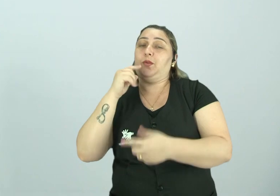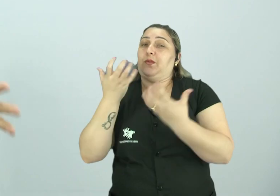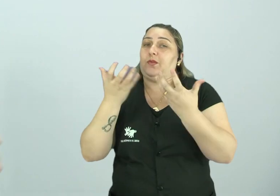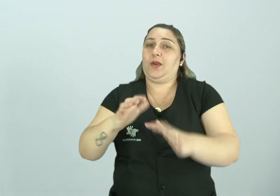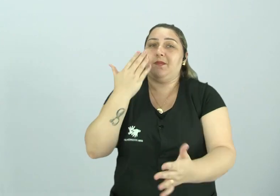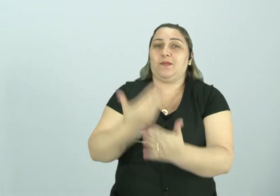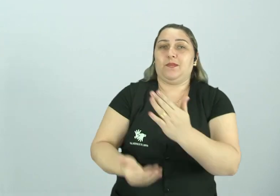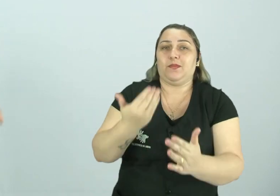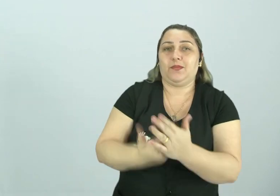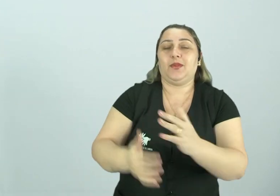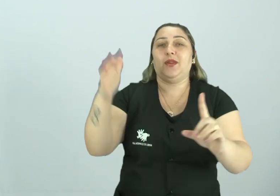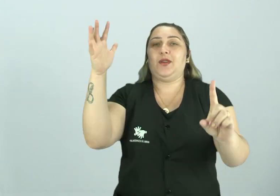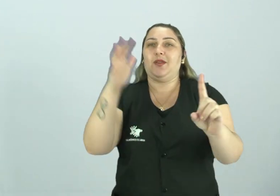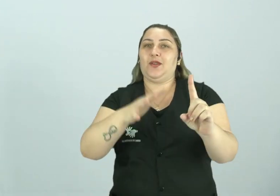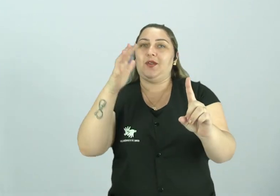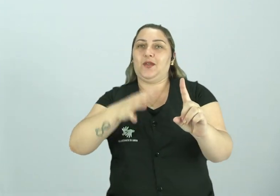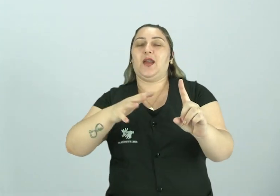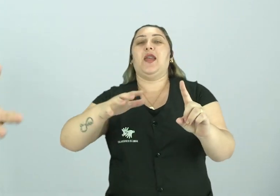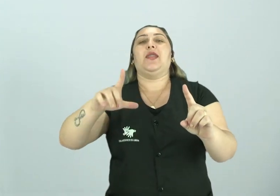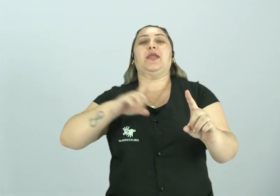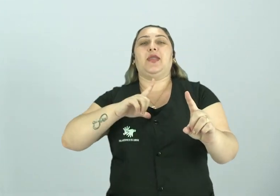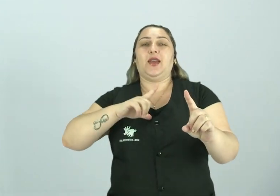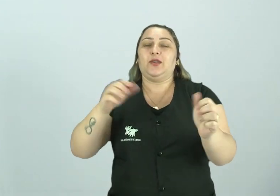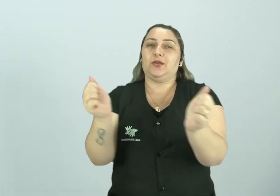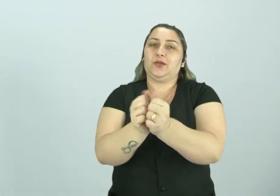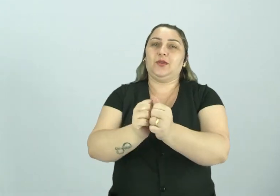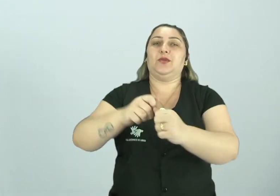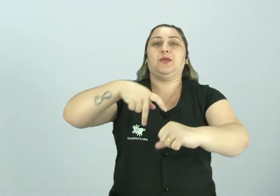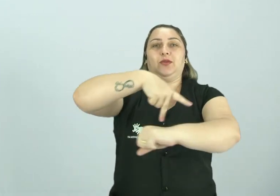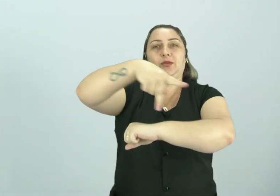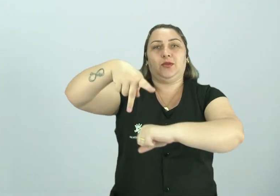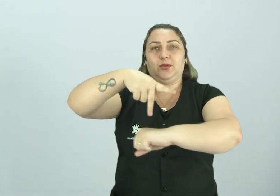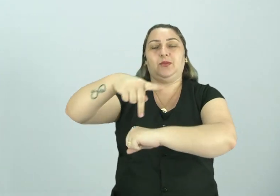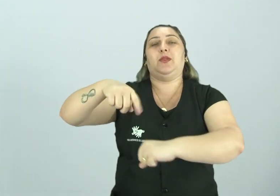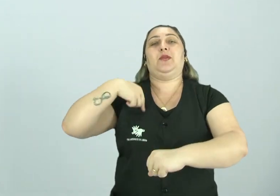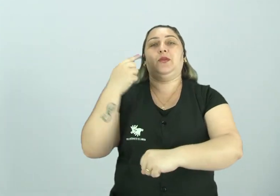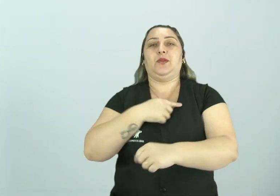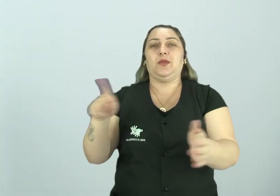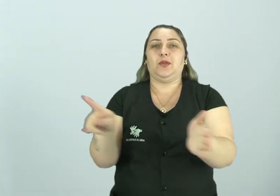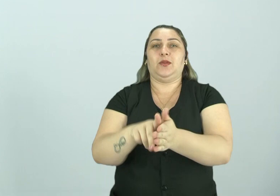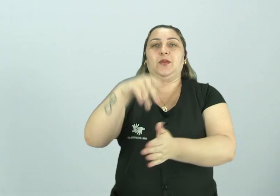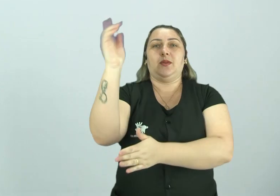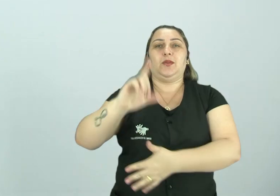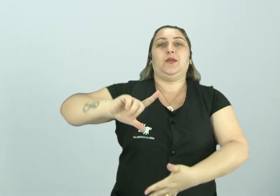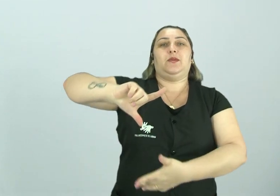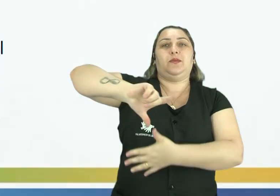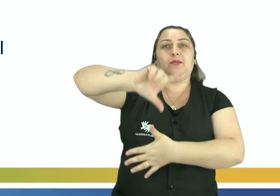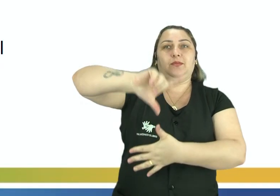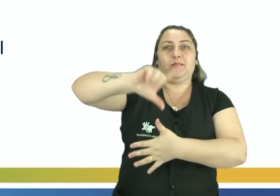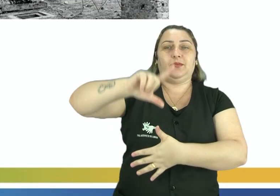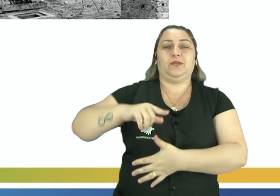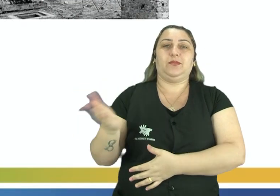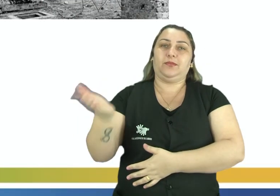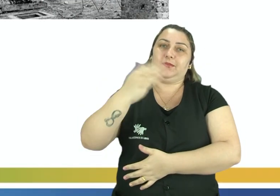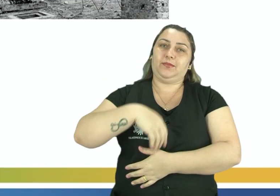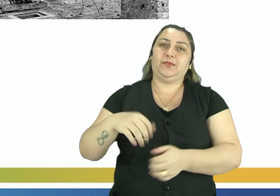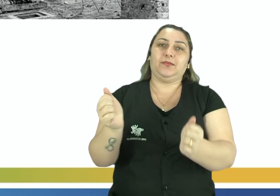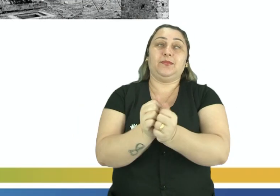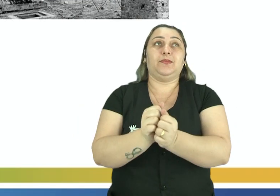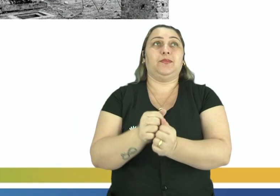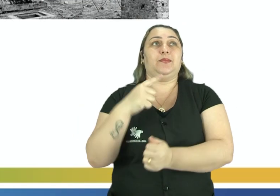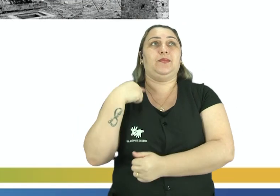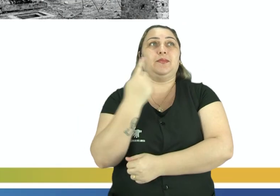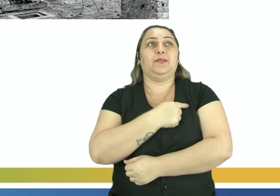quintal, aonde estão todos os países, no qual nós fazemos parte também da América Latina. Vamos lá então comigo. No